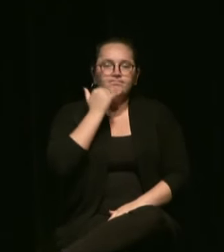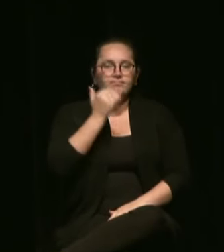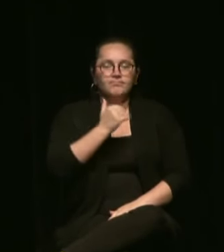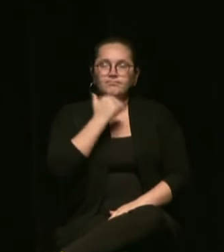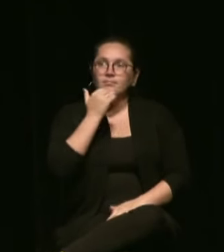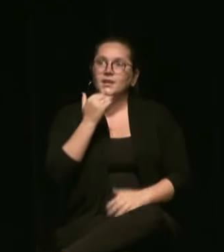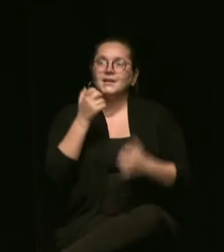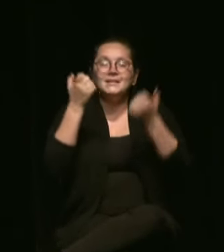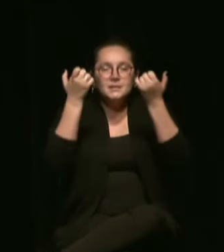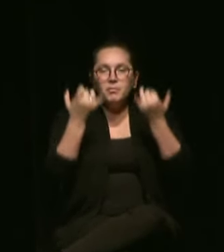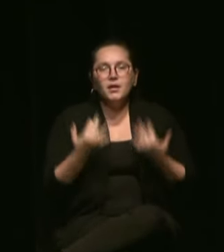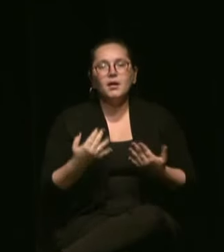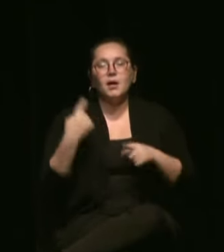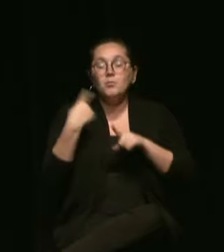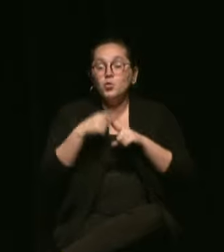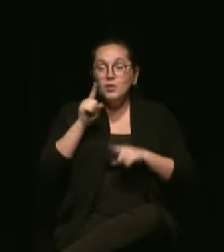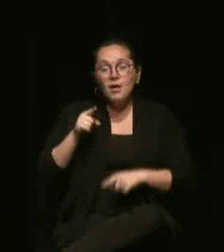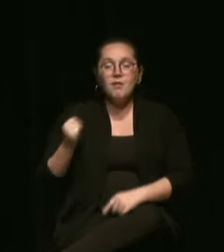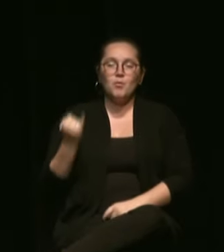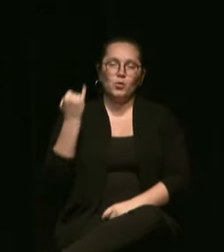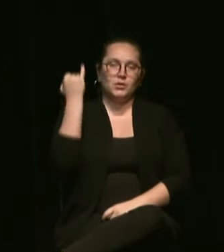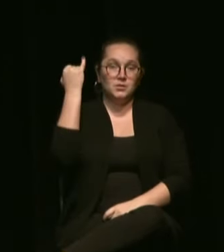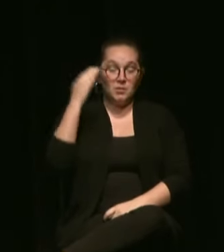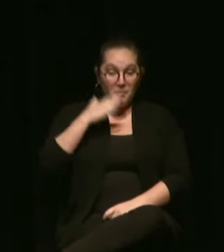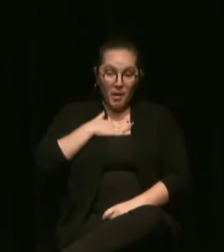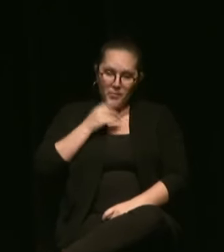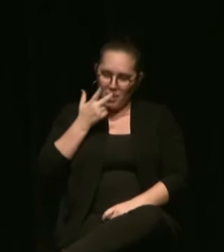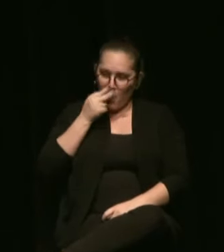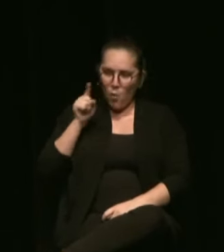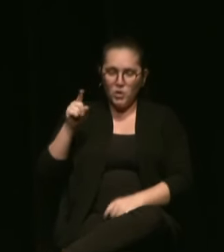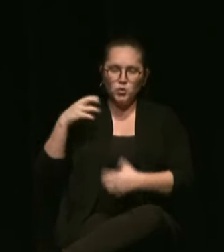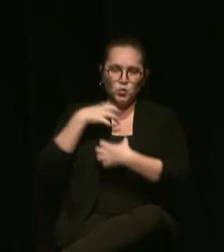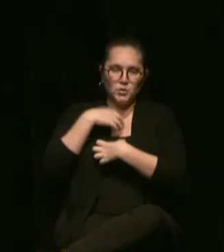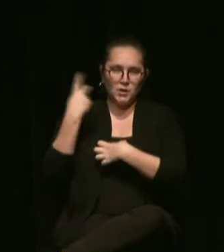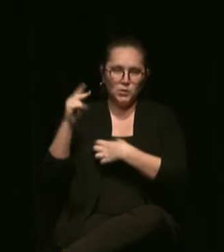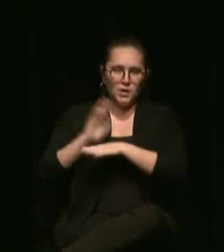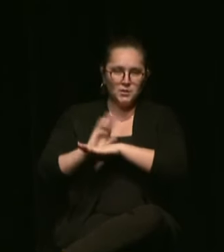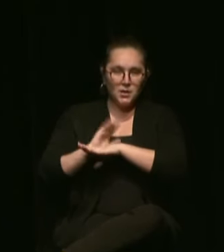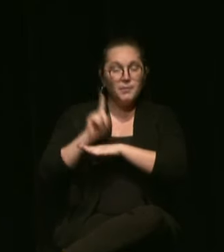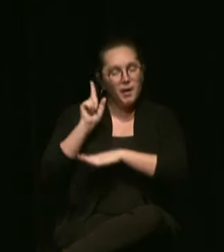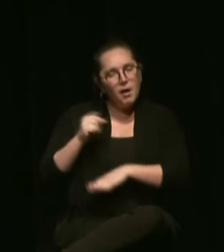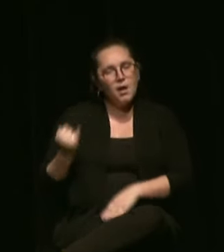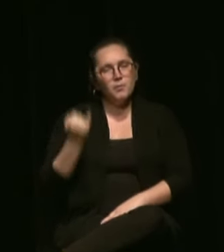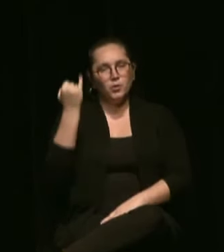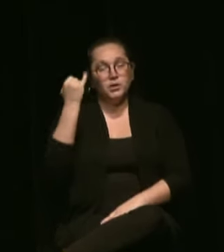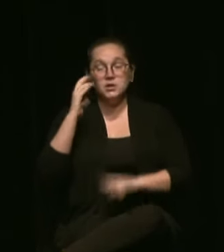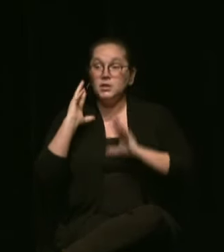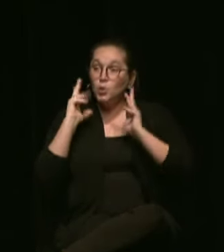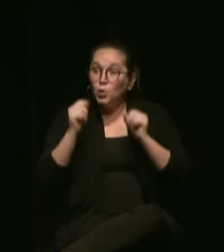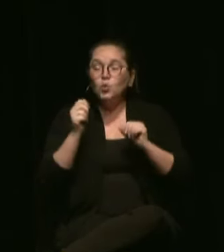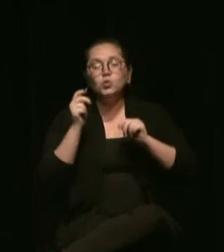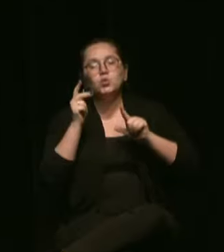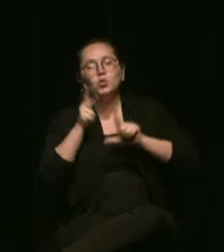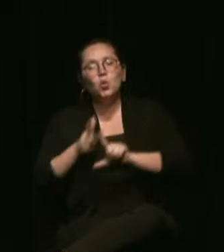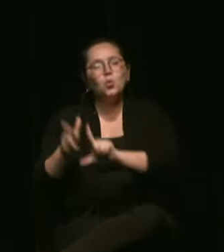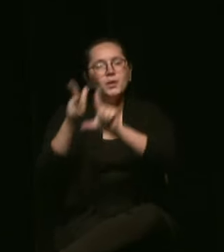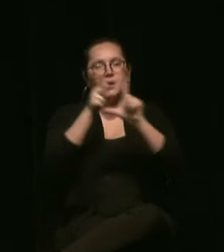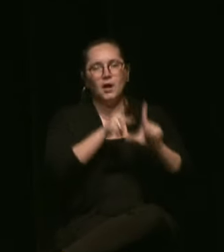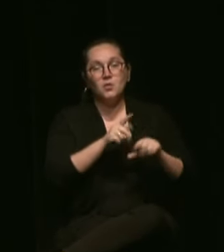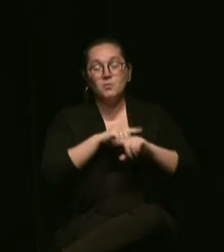conceitualizar por que o cinema dele é tão importante. Eu acho que o cinema dele é muito importante para o Brasil e para o documentário de um modo geral. Eu acho que é